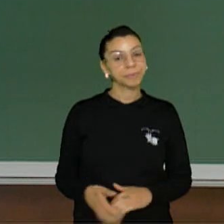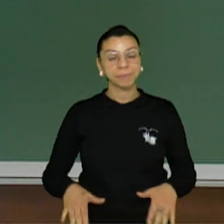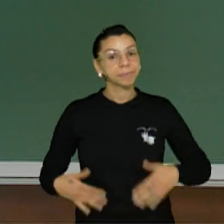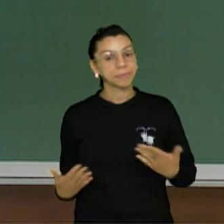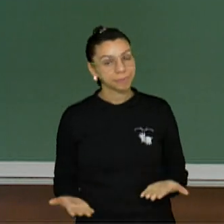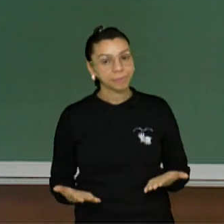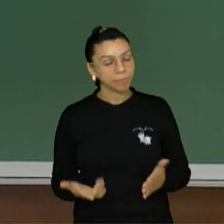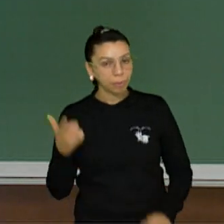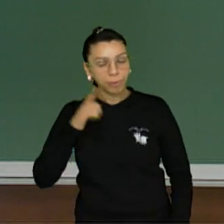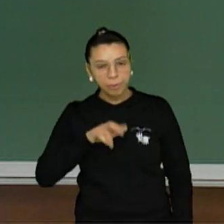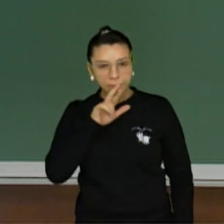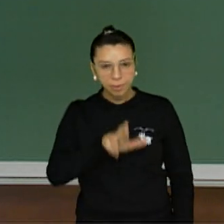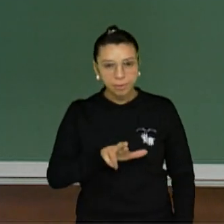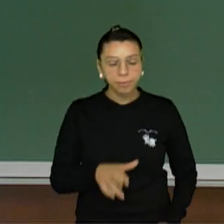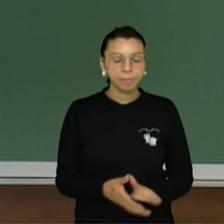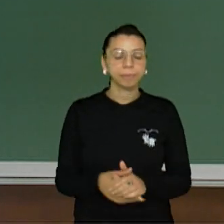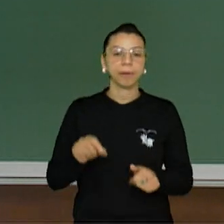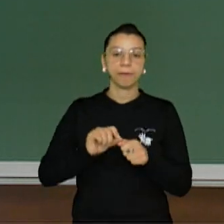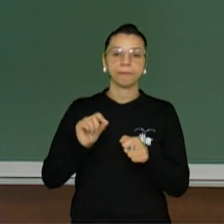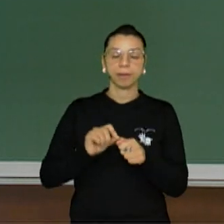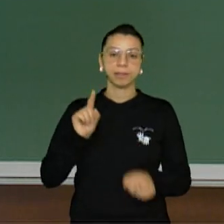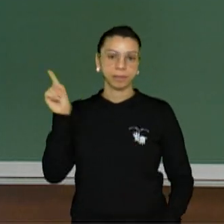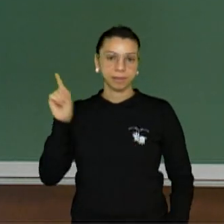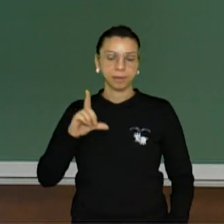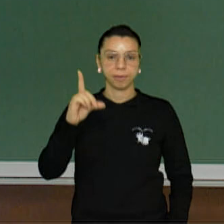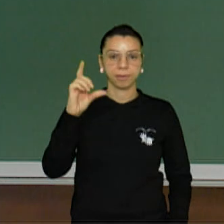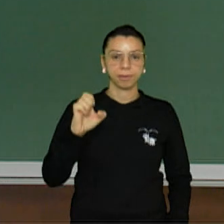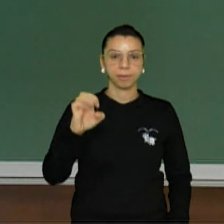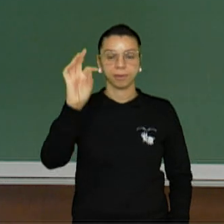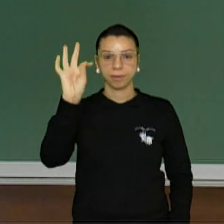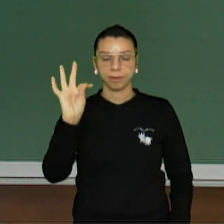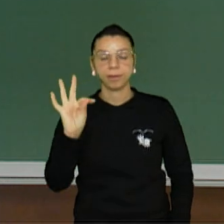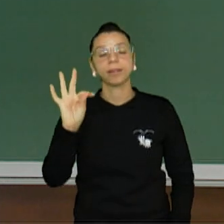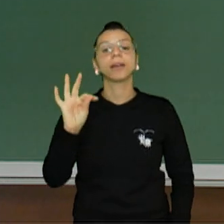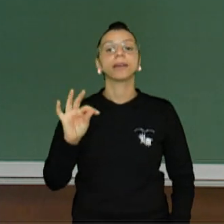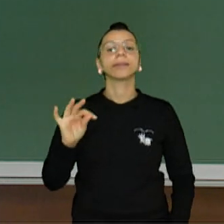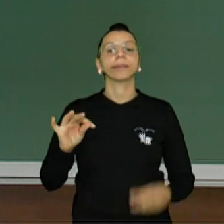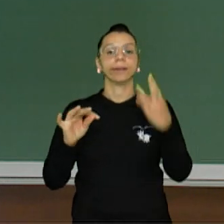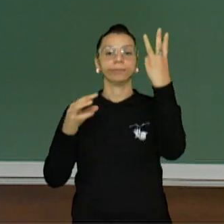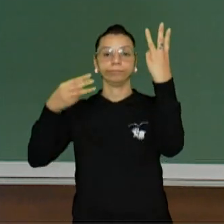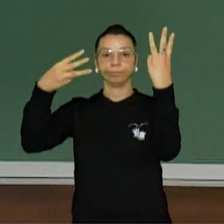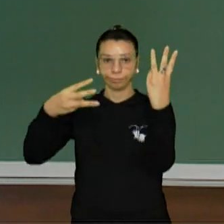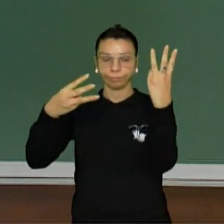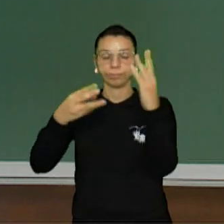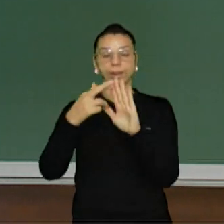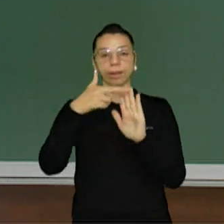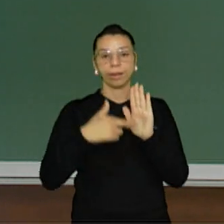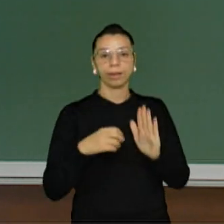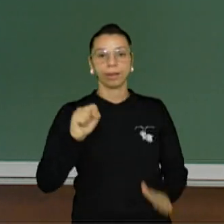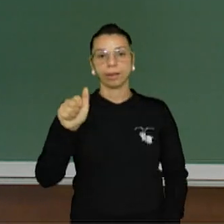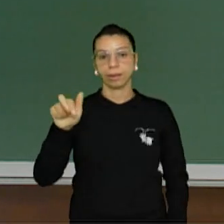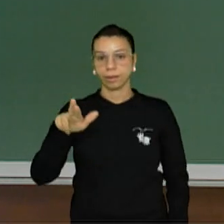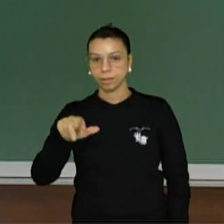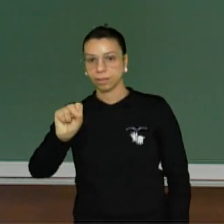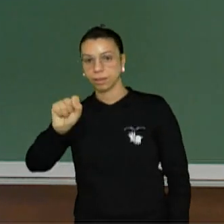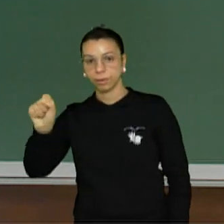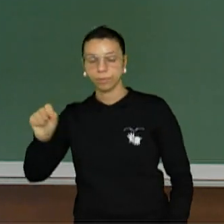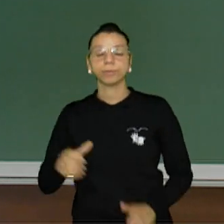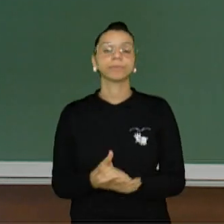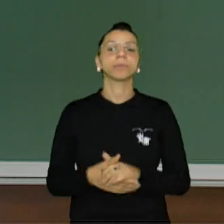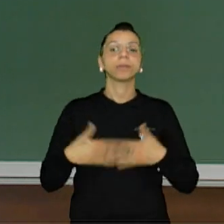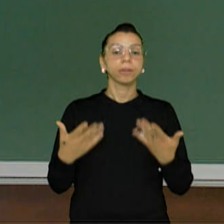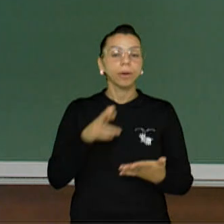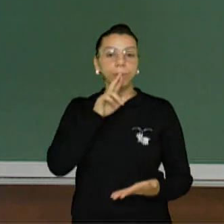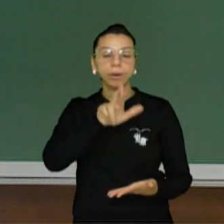E aí, pessoal, conseguiram, né, fazer esse determinante de ordem 3 e aplicando a regra de Sarros. Vamos ver como é que foi o resultado?